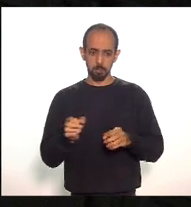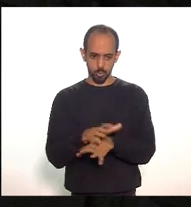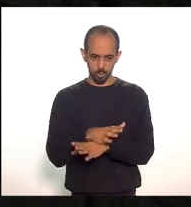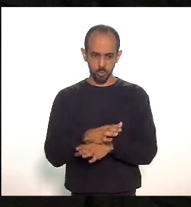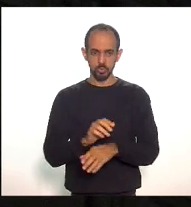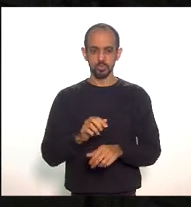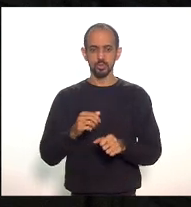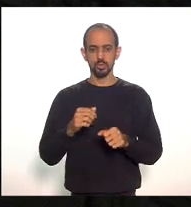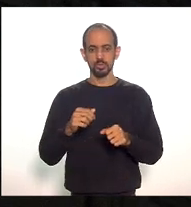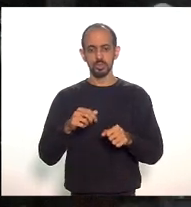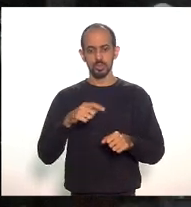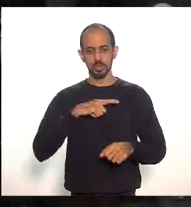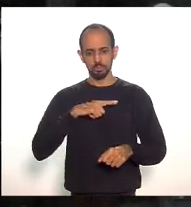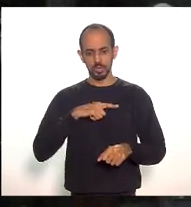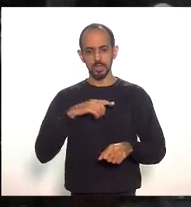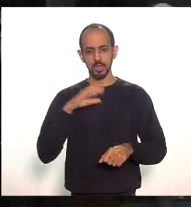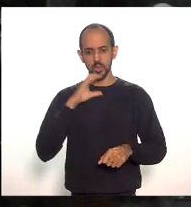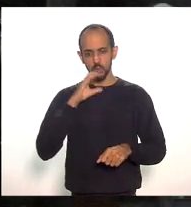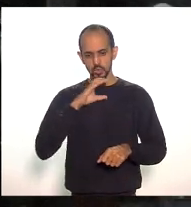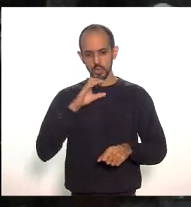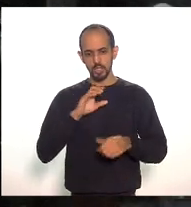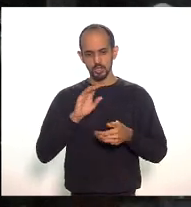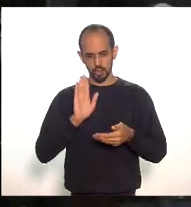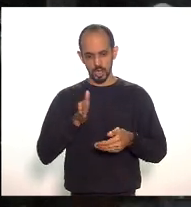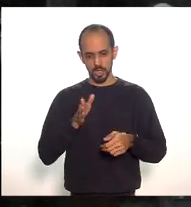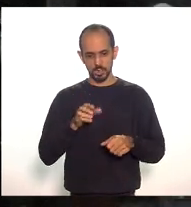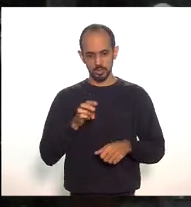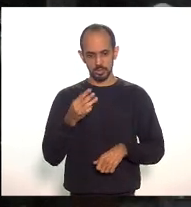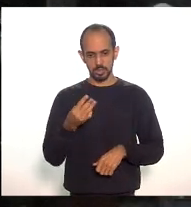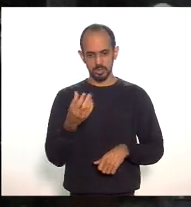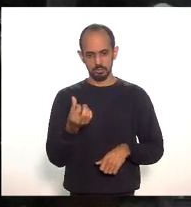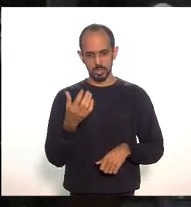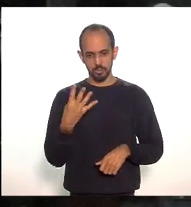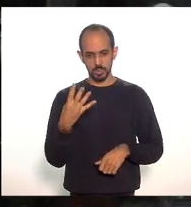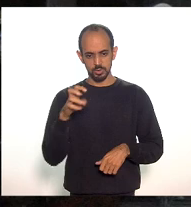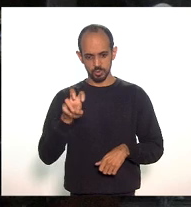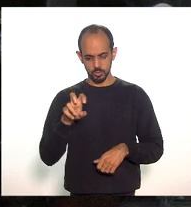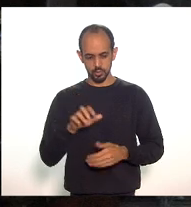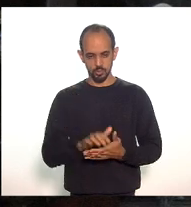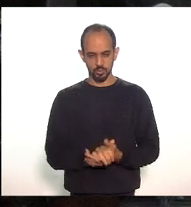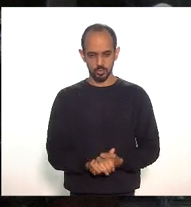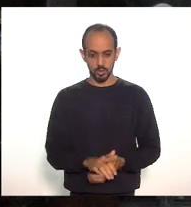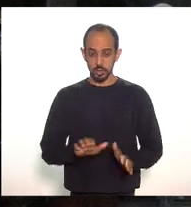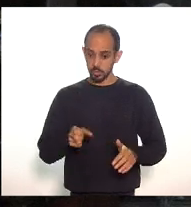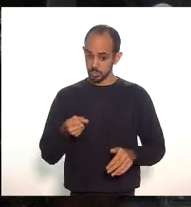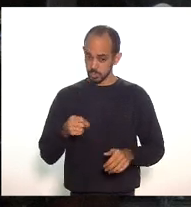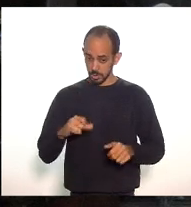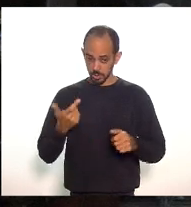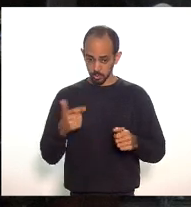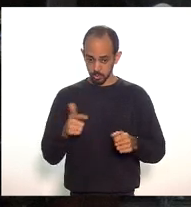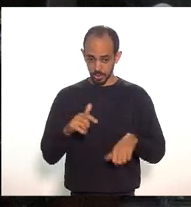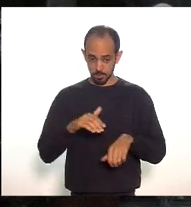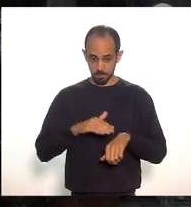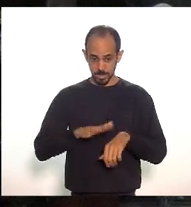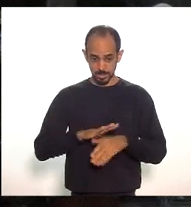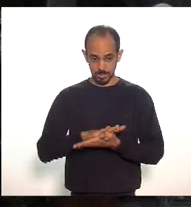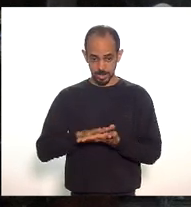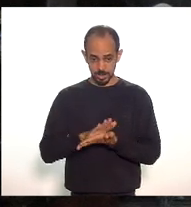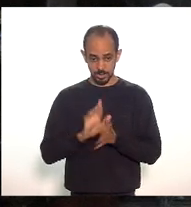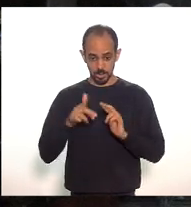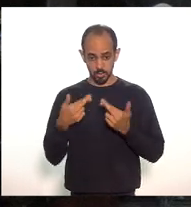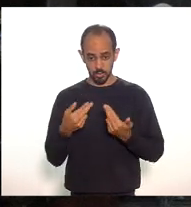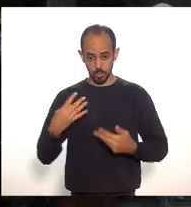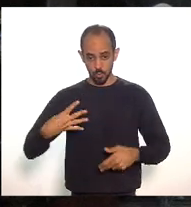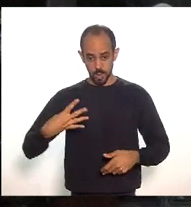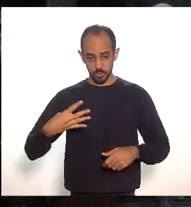em Pauta já está em regime de urgência também eu ligarei a445 nada mais havendo a tratar na quarta sessão extraordinária mesmo está